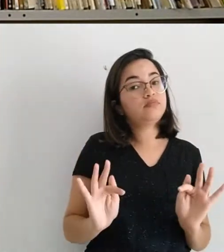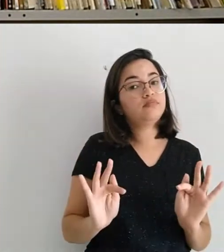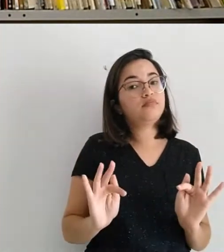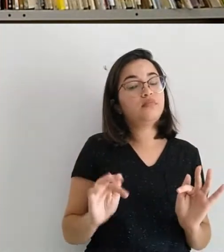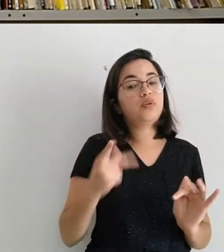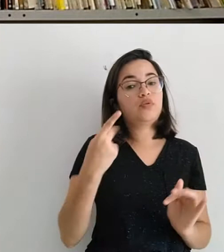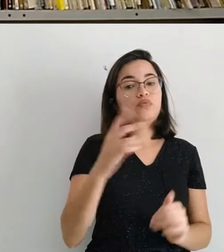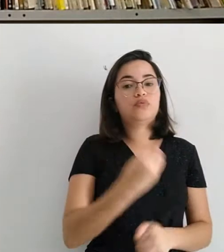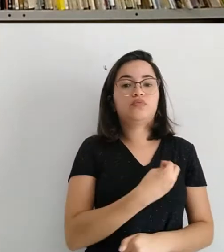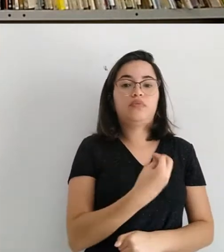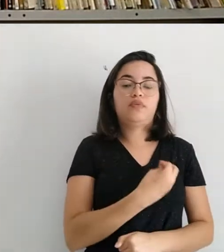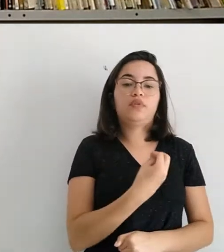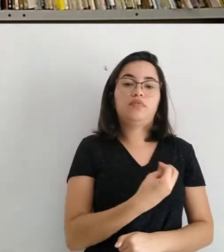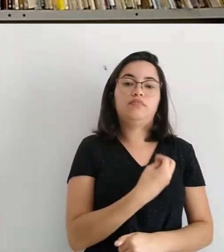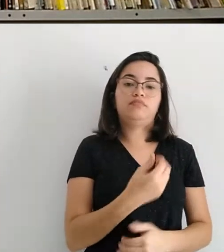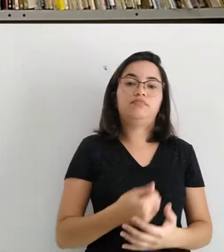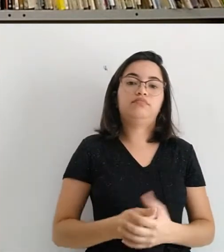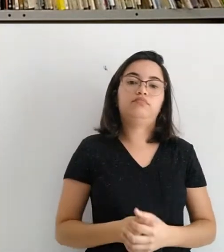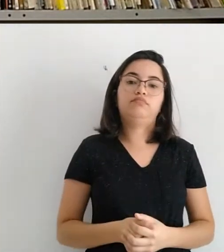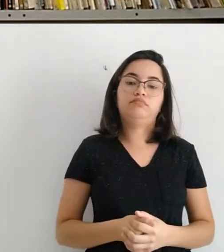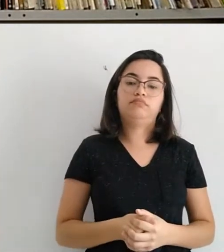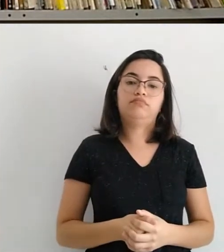feliz com a sua vida?